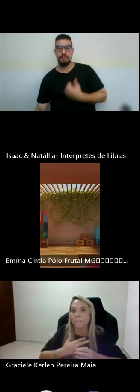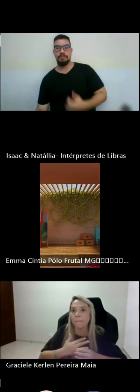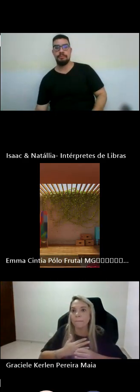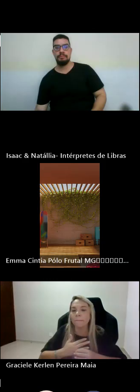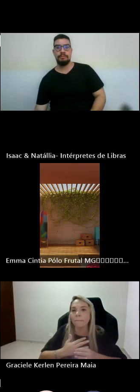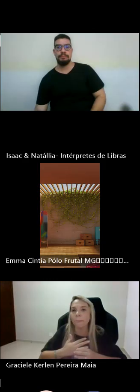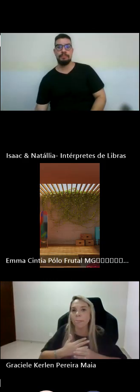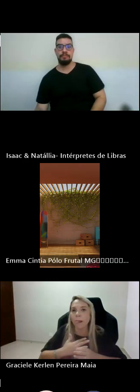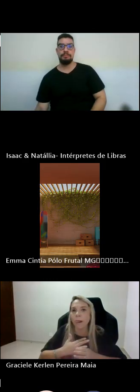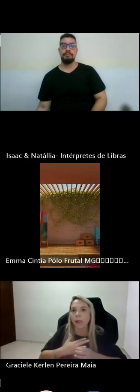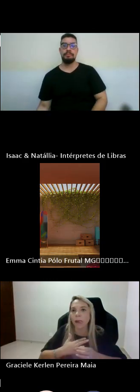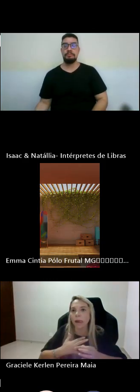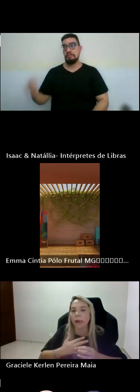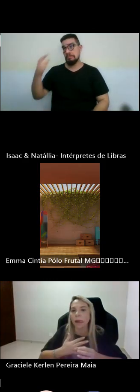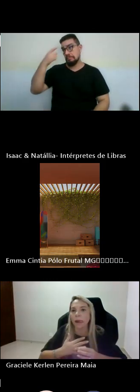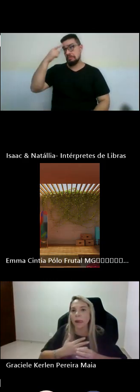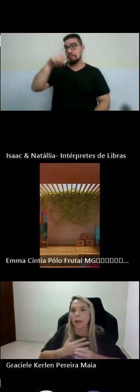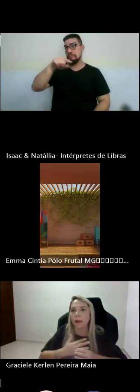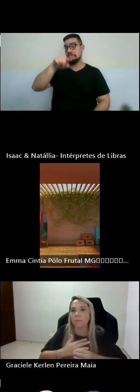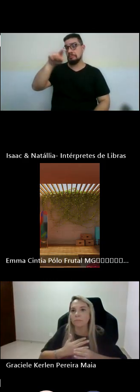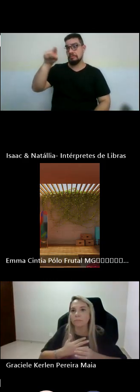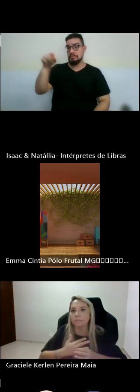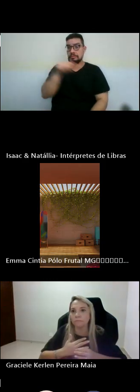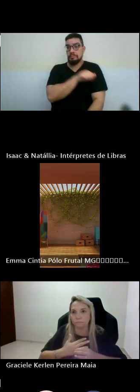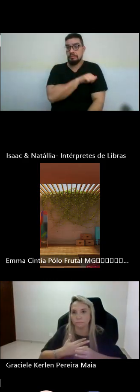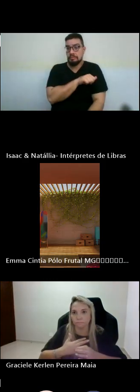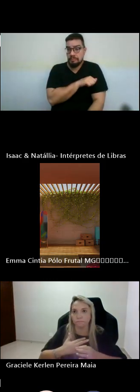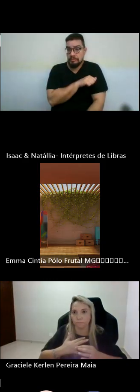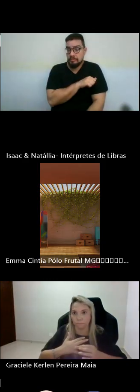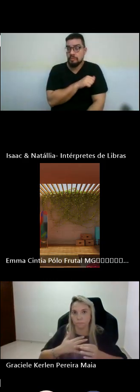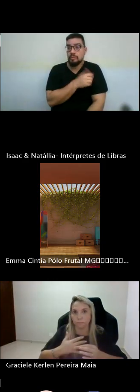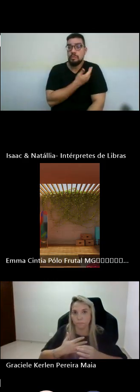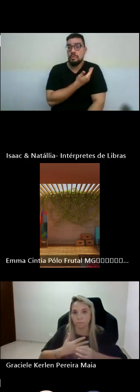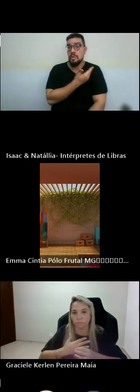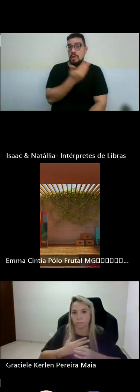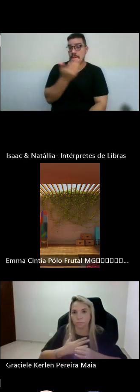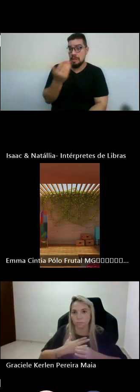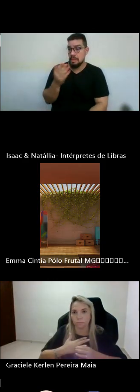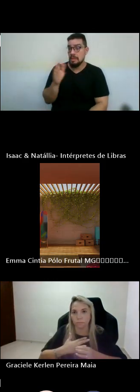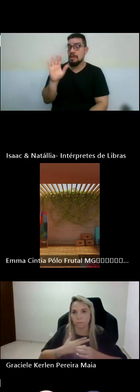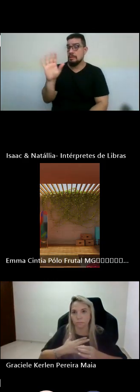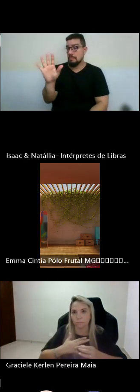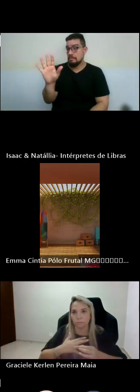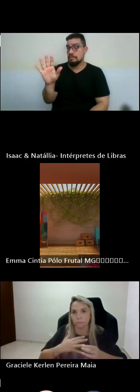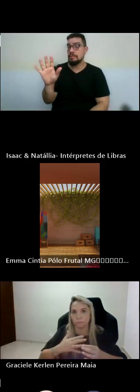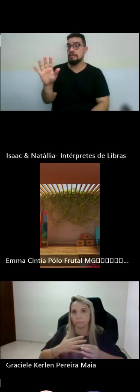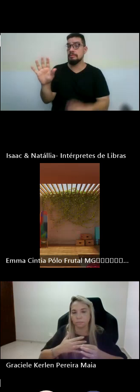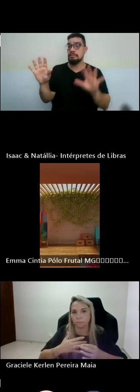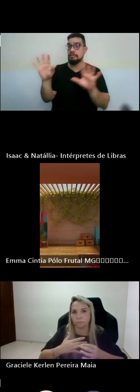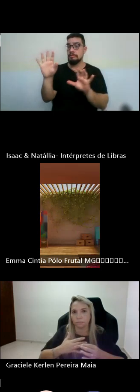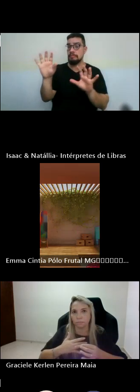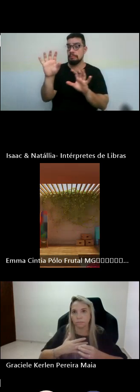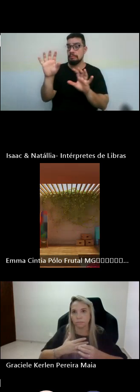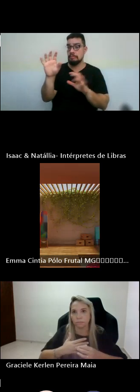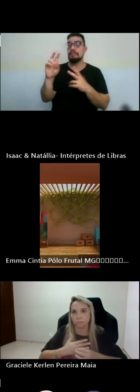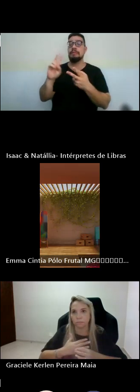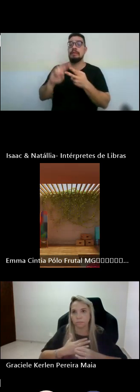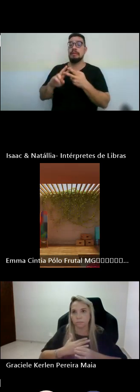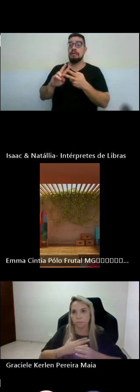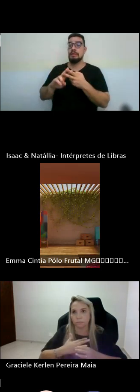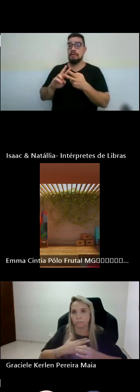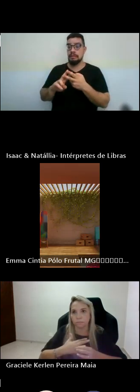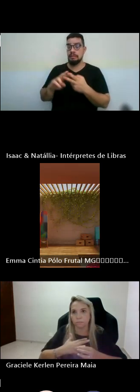Eu não sei para os outros alunos, para os colegas, mas a imagem também, para mim, está travando. A